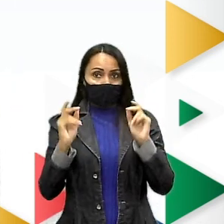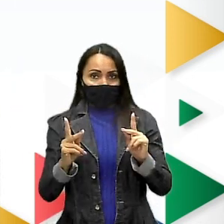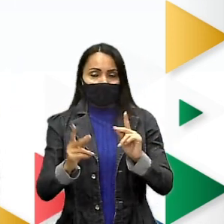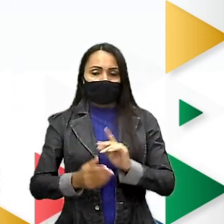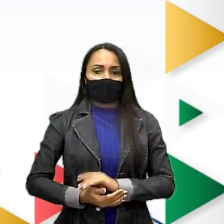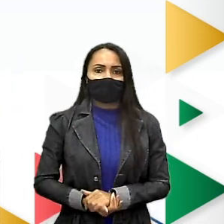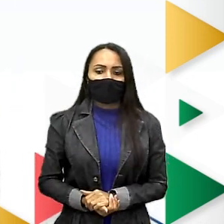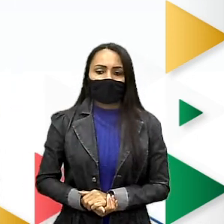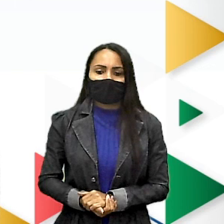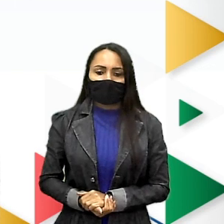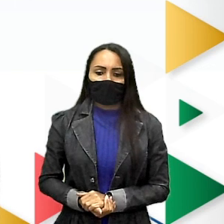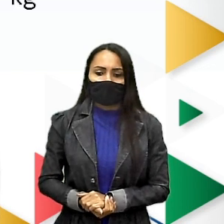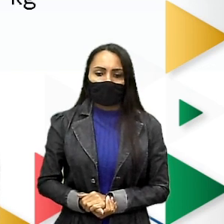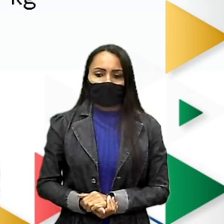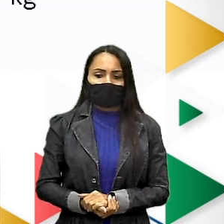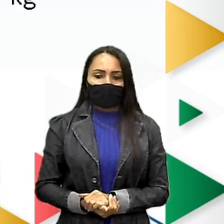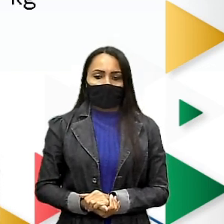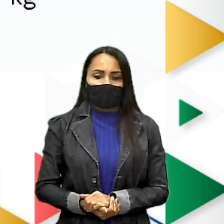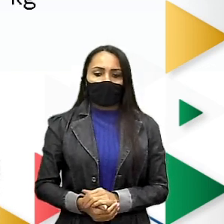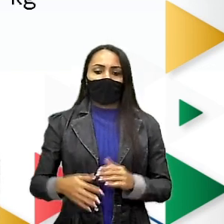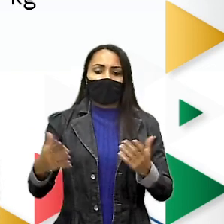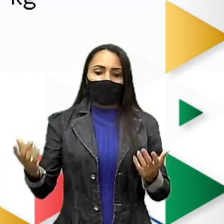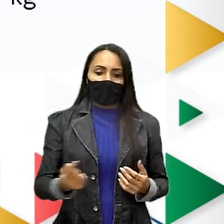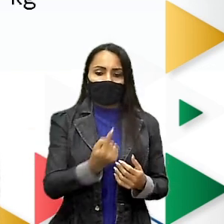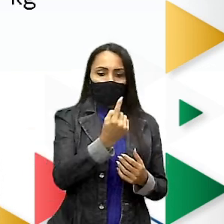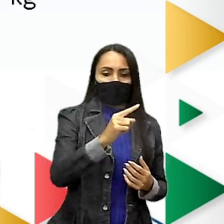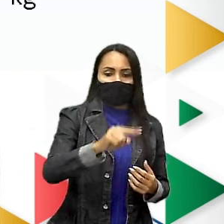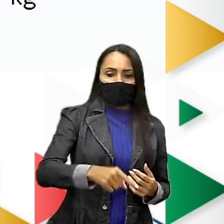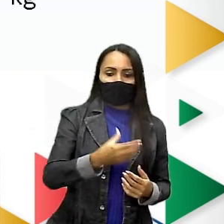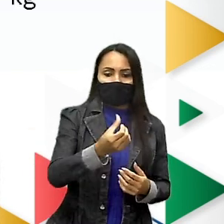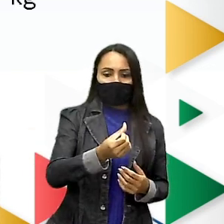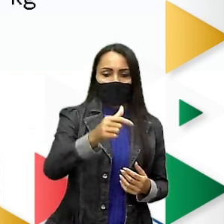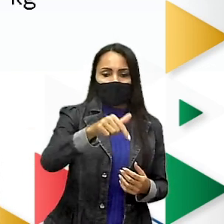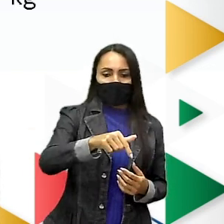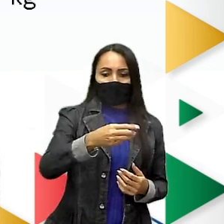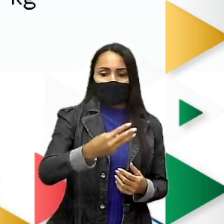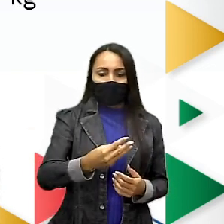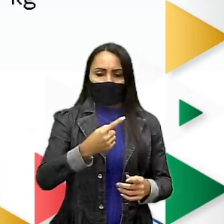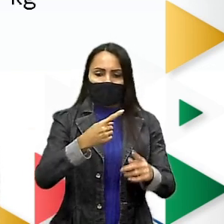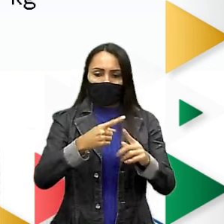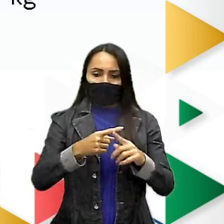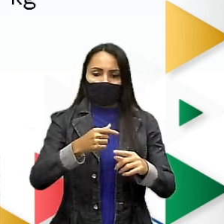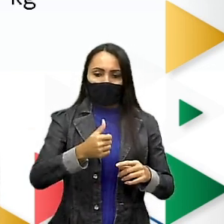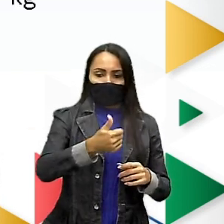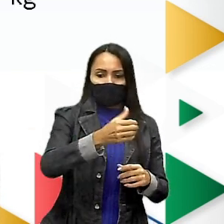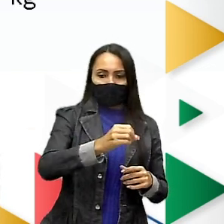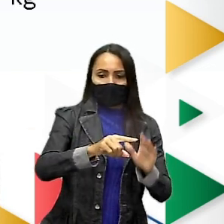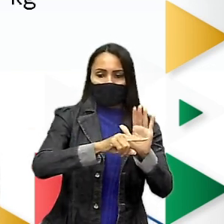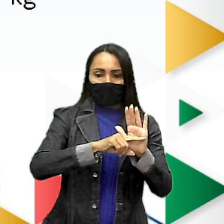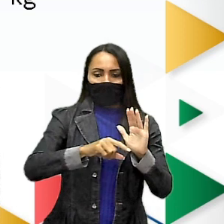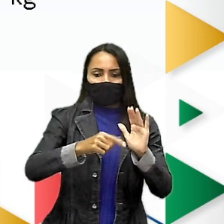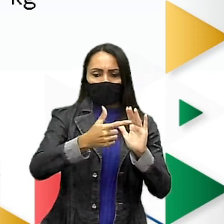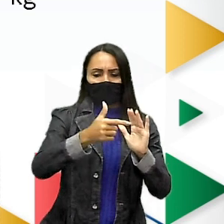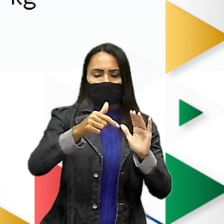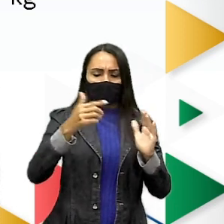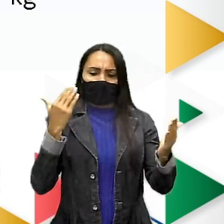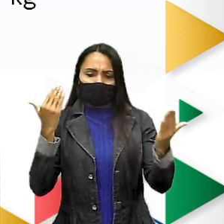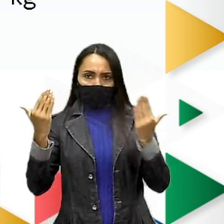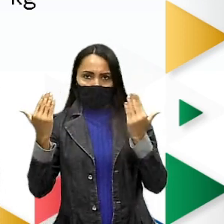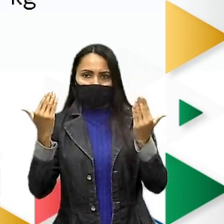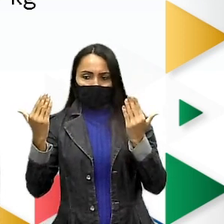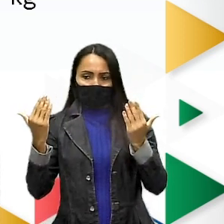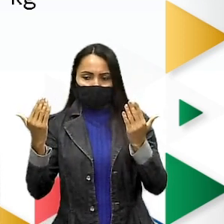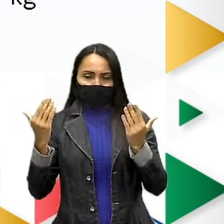lá. Aí, vamos para a massa do próton. Olha aí, ó. Vamos comparar, grosso modo, aí, a partir